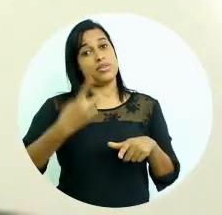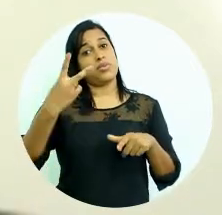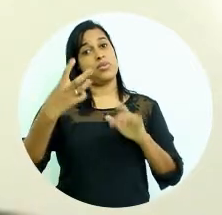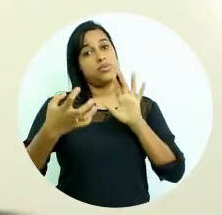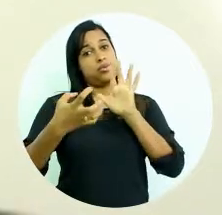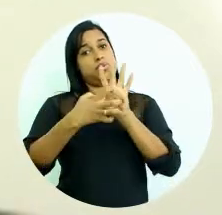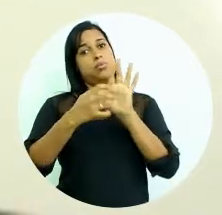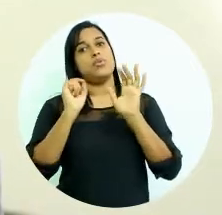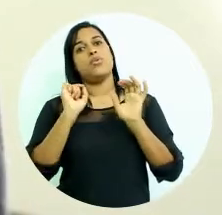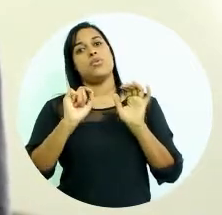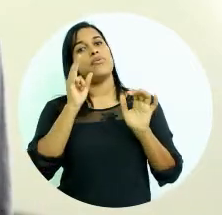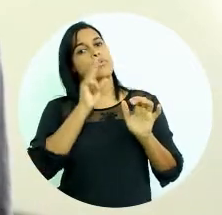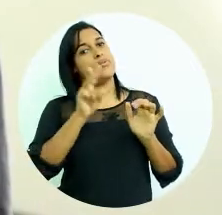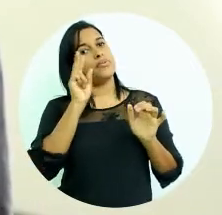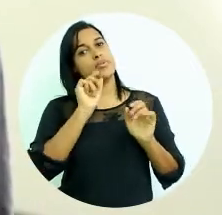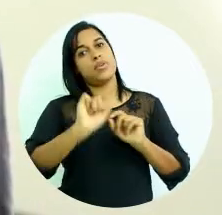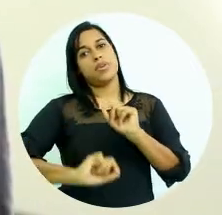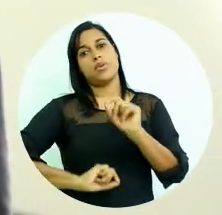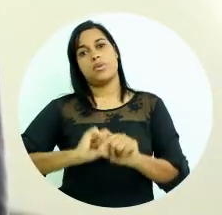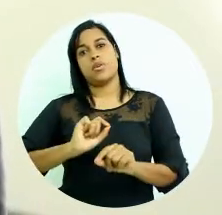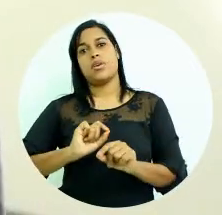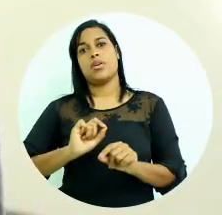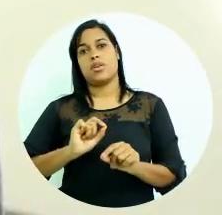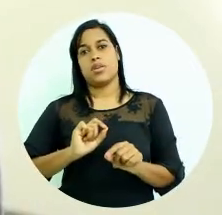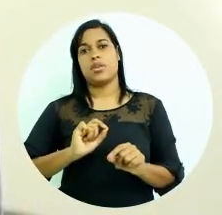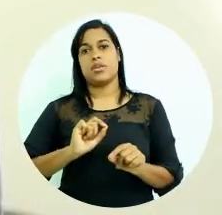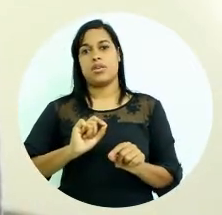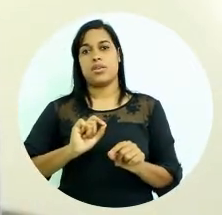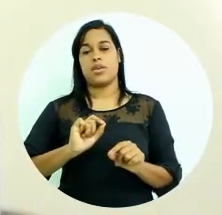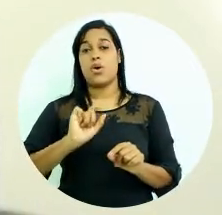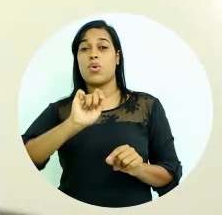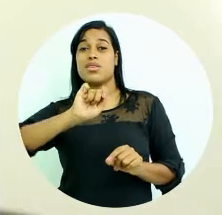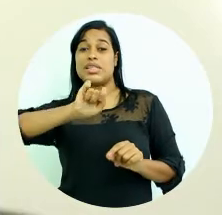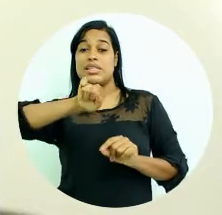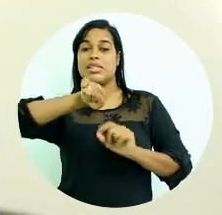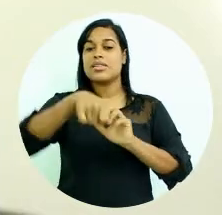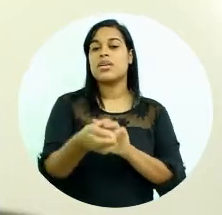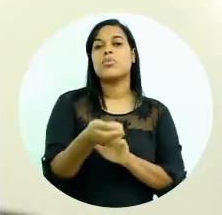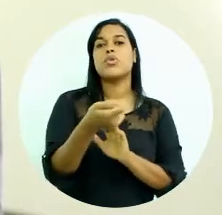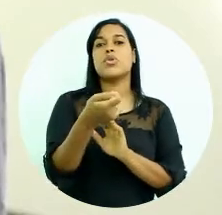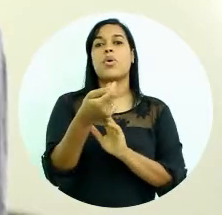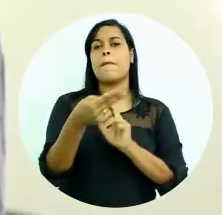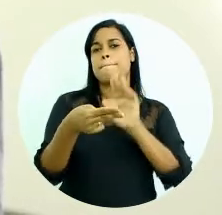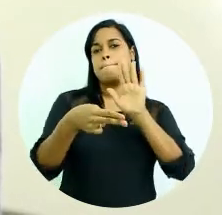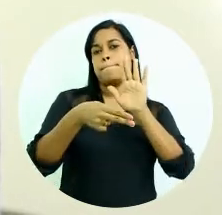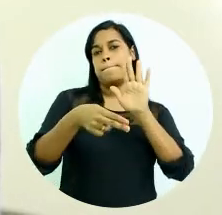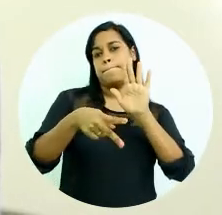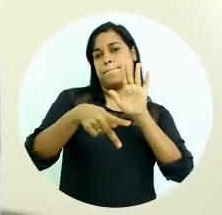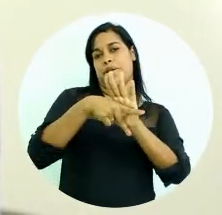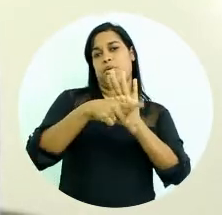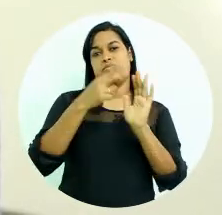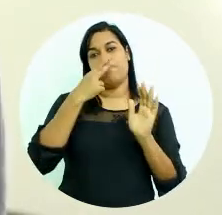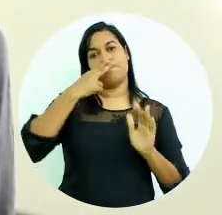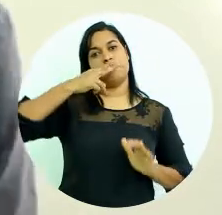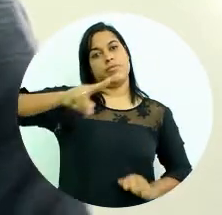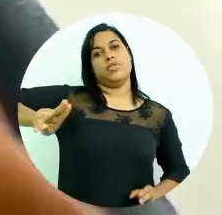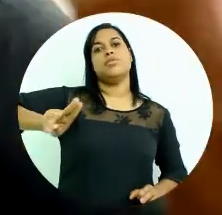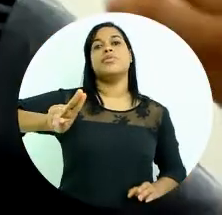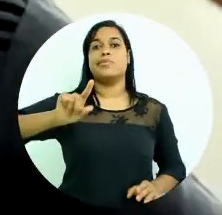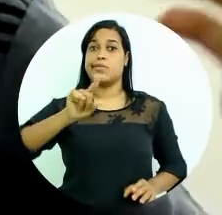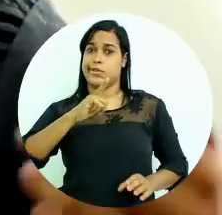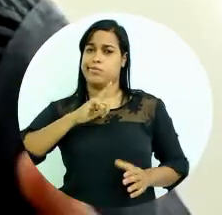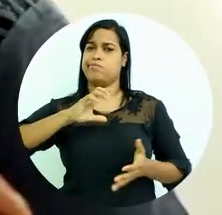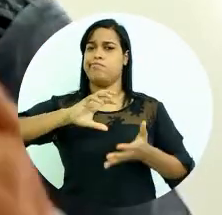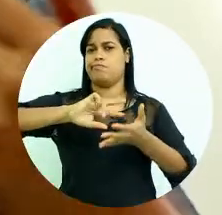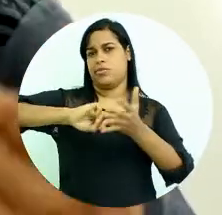símbolo que nós vamos ver, que é a suástica nazista, ela é carregada de sentido e tem